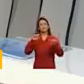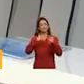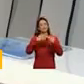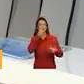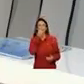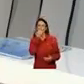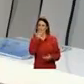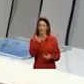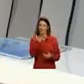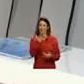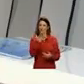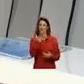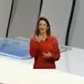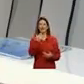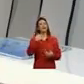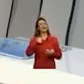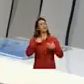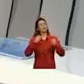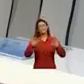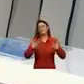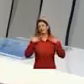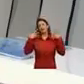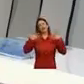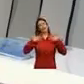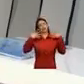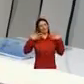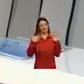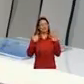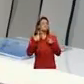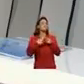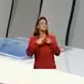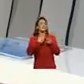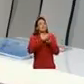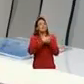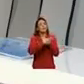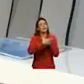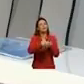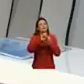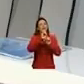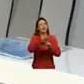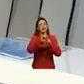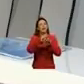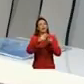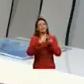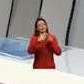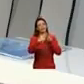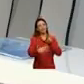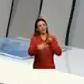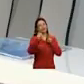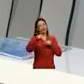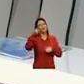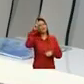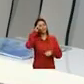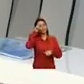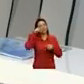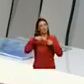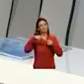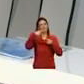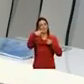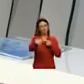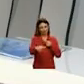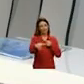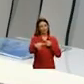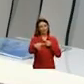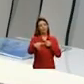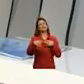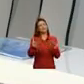nossa alegria de estar dando início ao nosso regime de estudos não presencial na próxima segunda-feira. Não posso deixar de